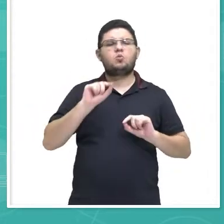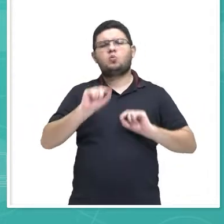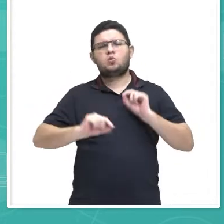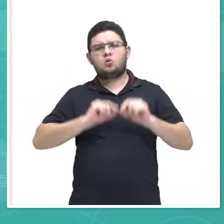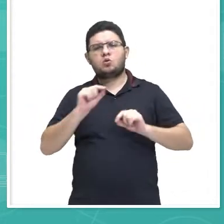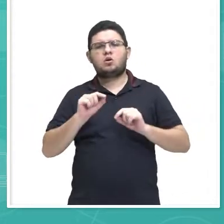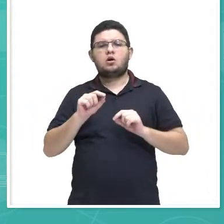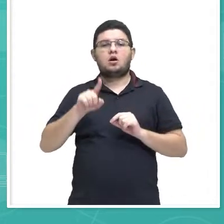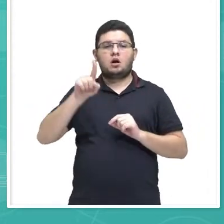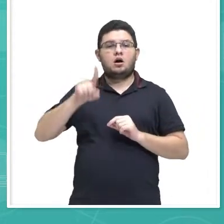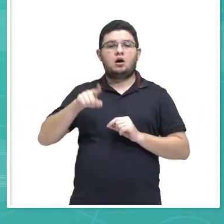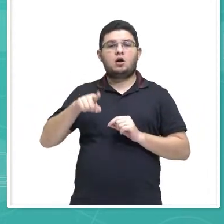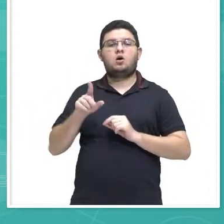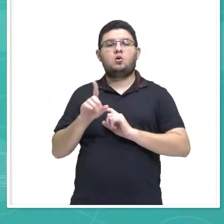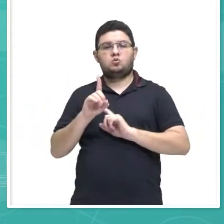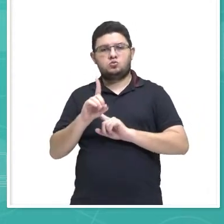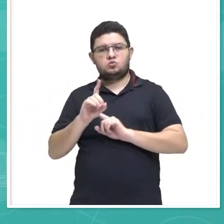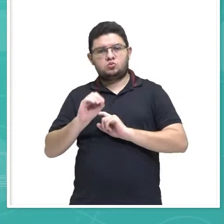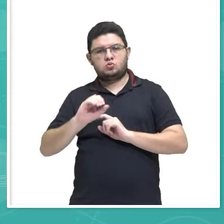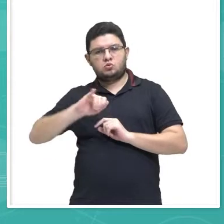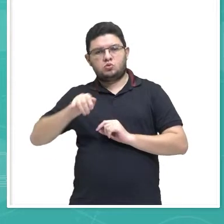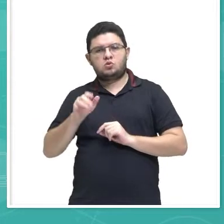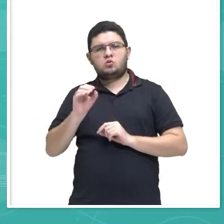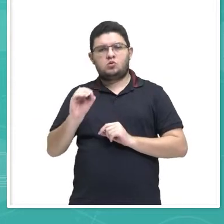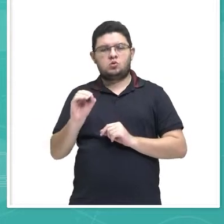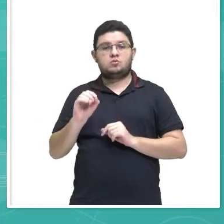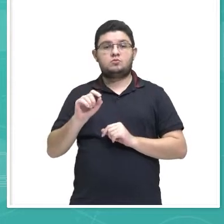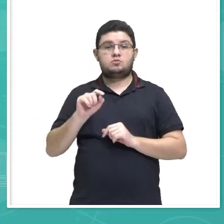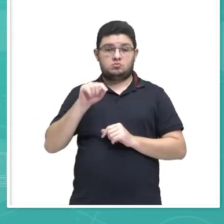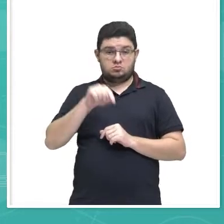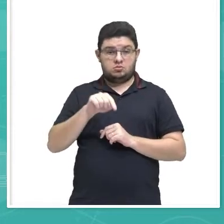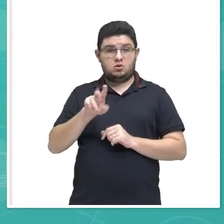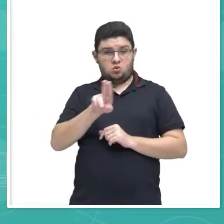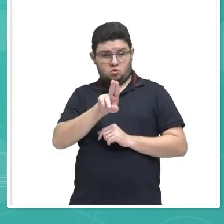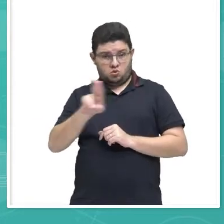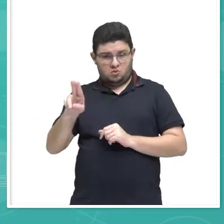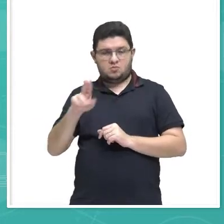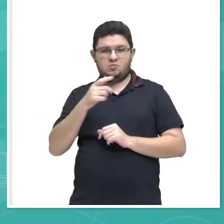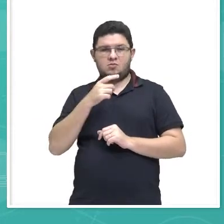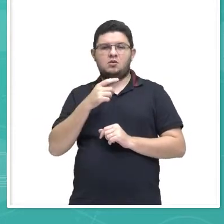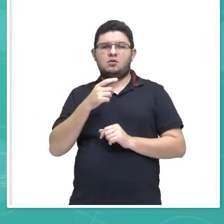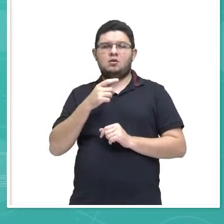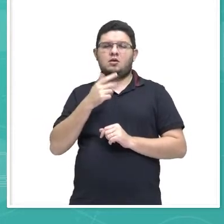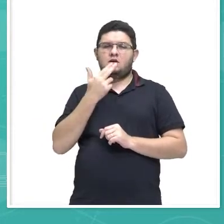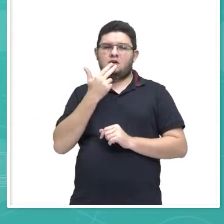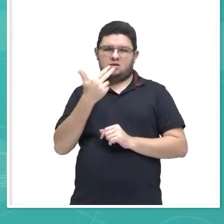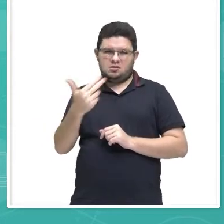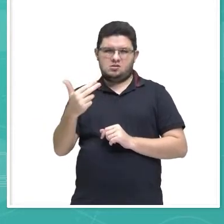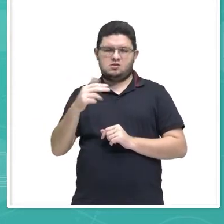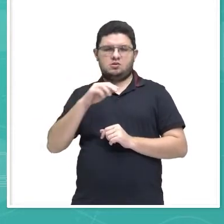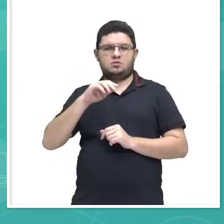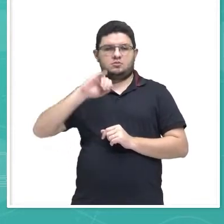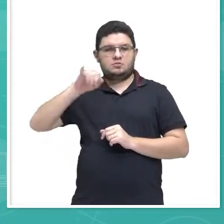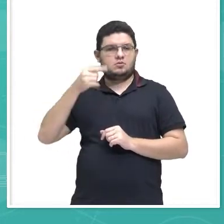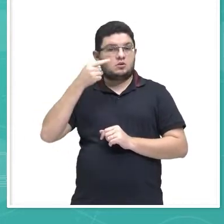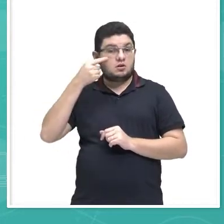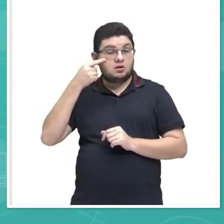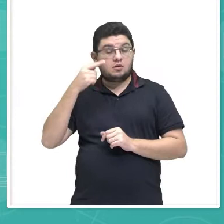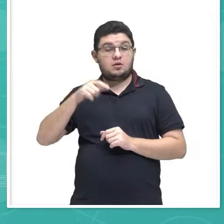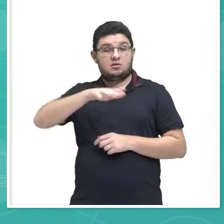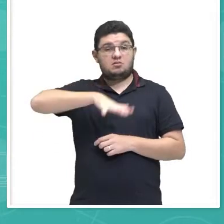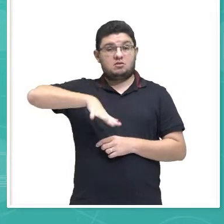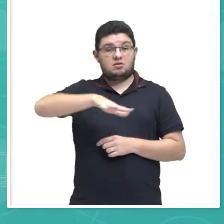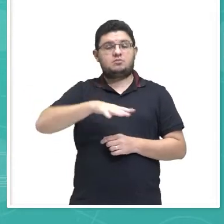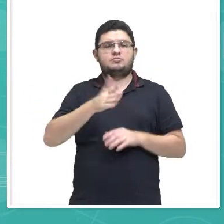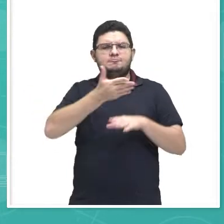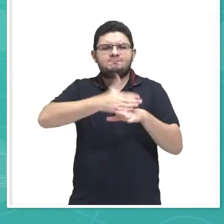Então, dojo é um lugar, esse nome é um nome japonês, é um lugar de treino, é um lugar de aprendizagem,